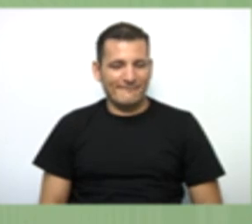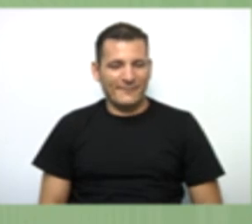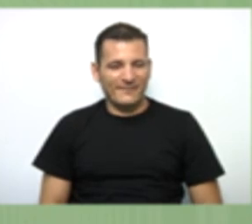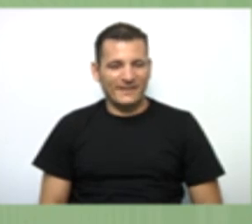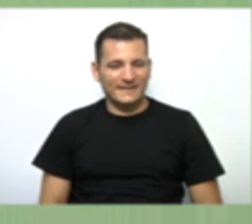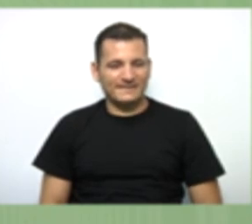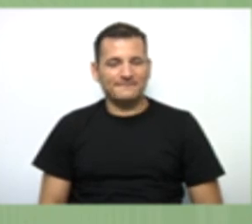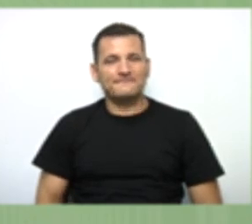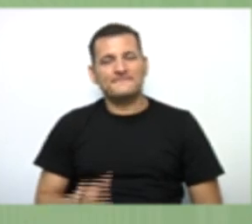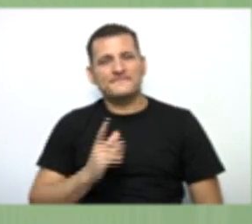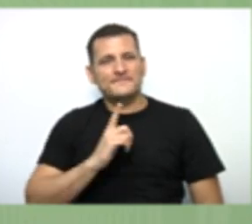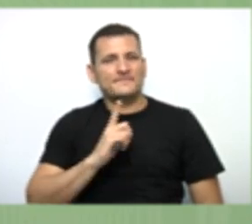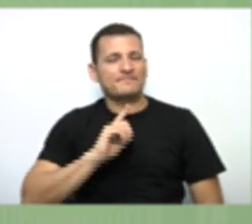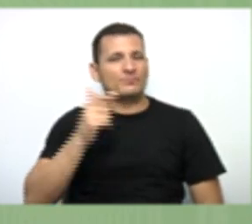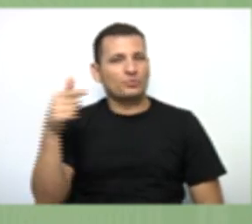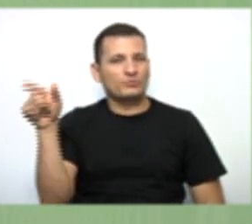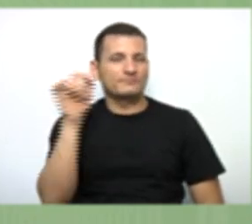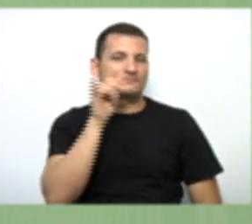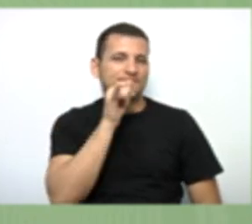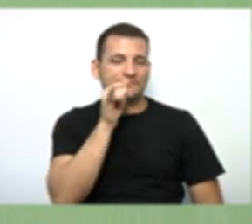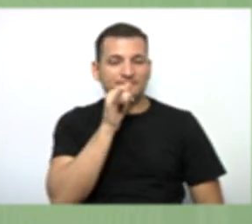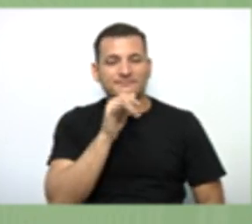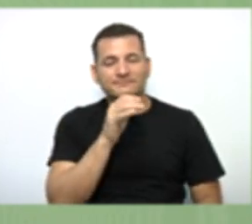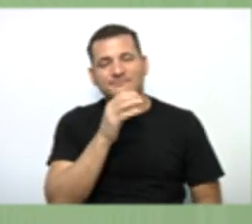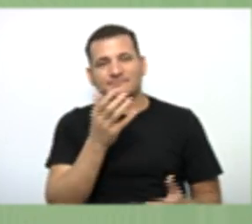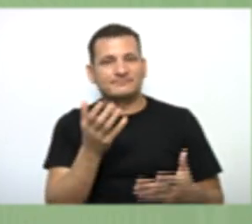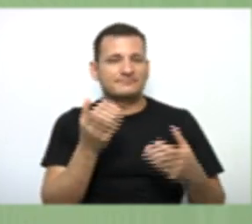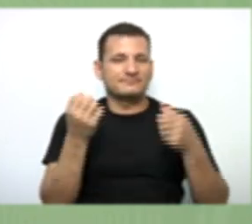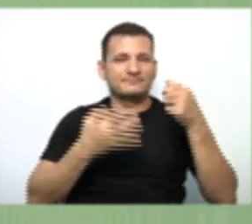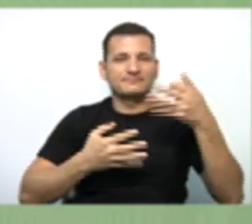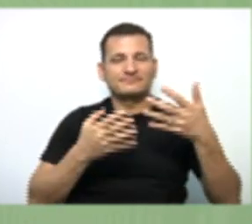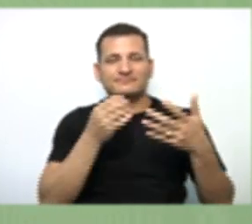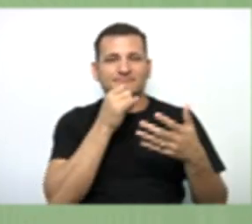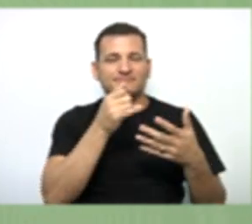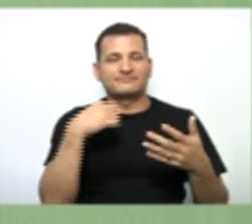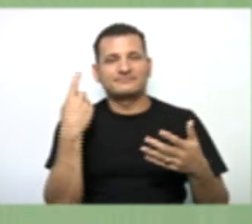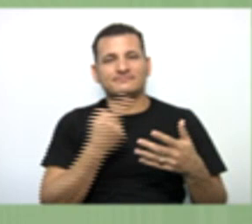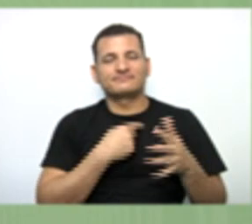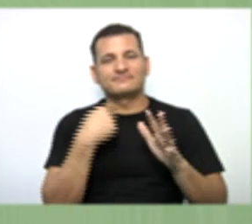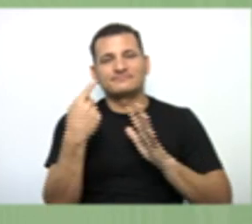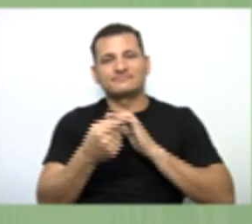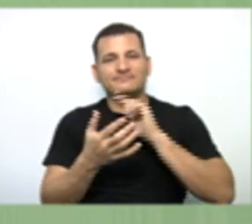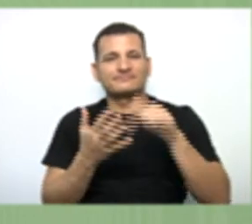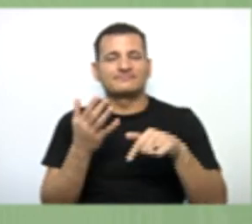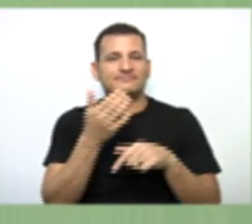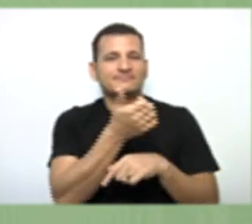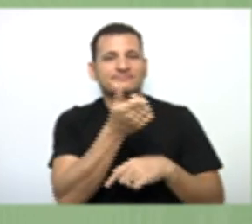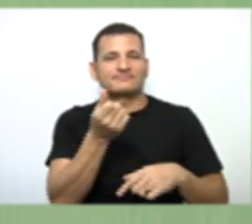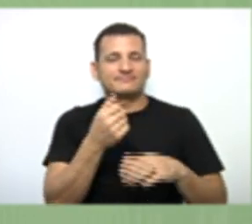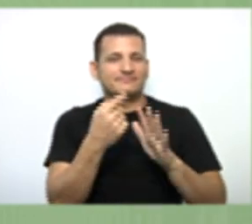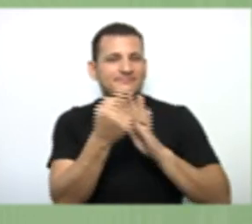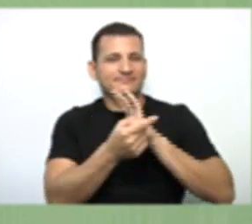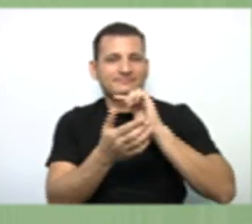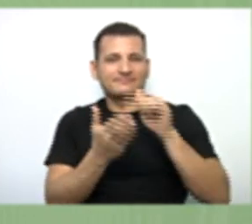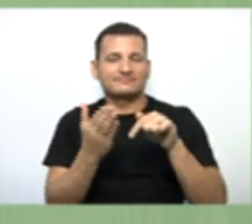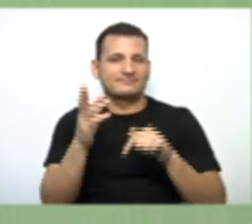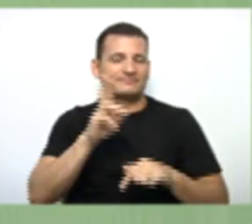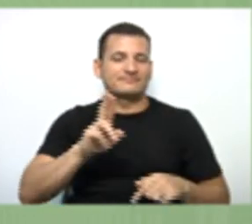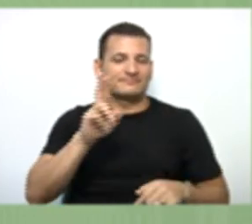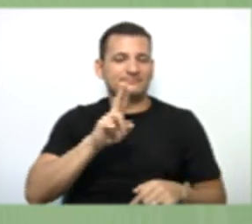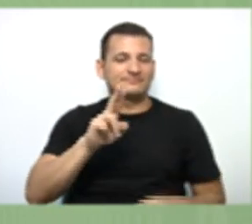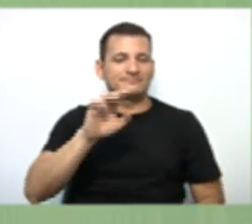E eu tenho outros exemplos, como falei, se nós fôssemos seres hexadecimais, ou de 16 dedos, nós utilizamos o